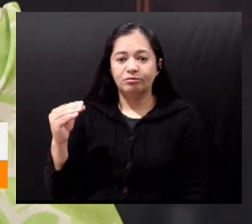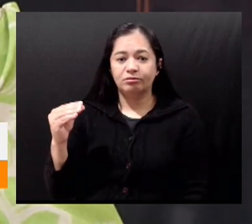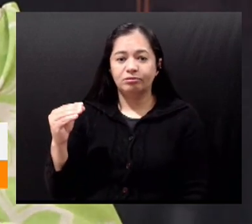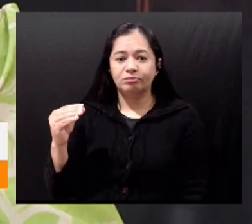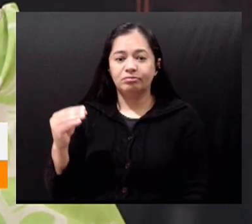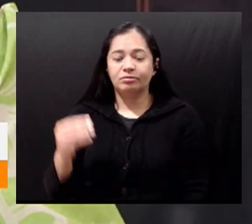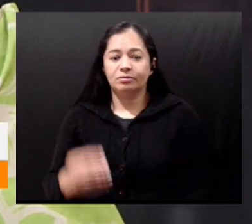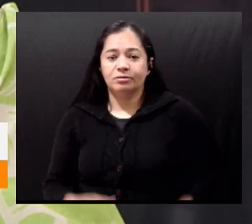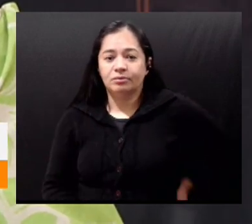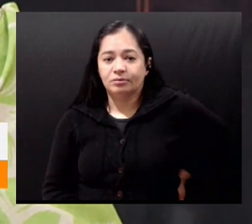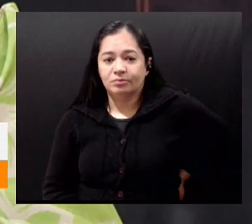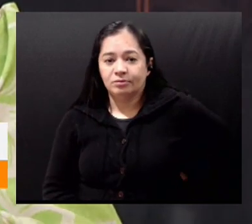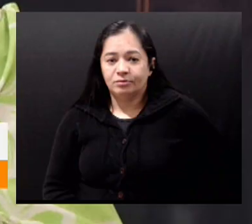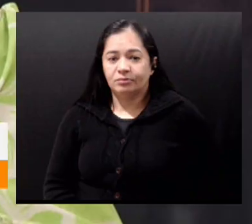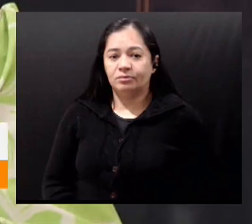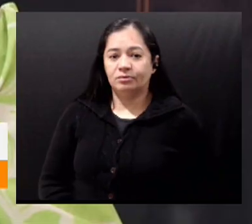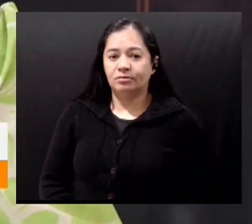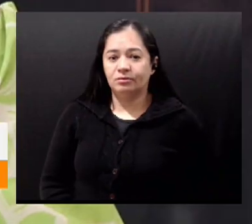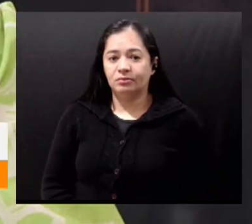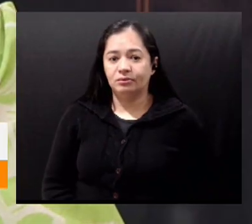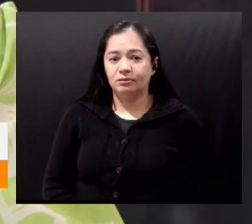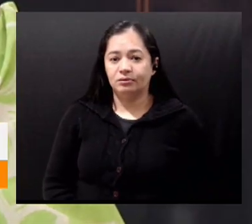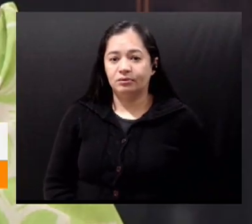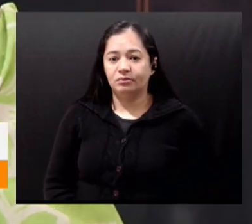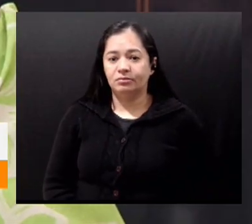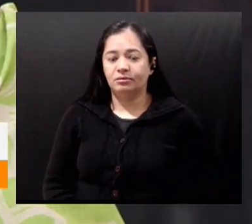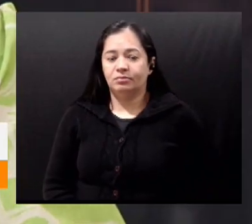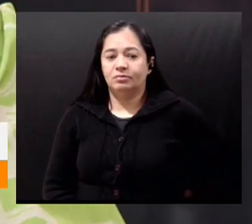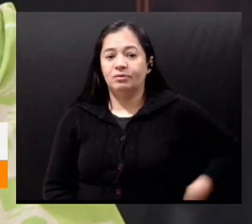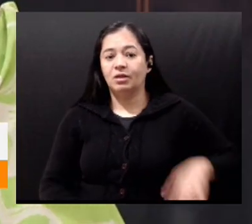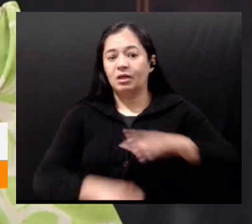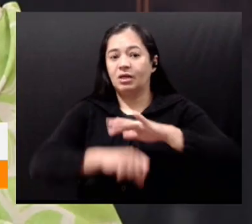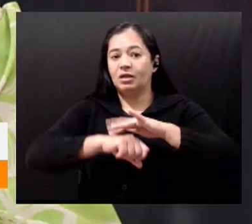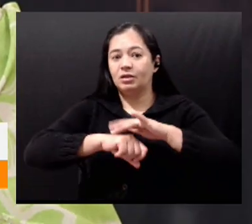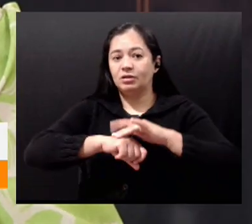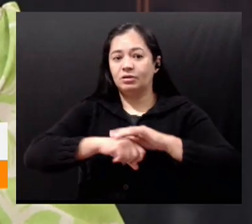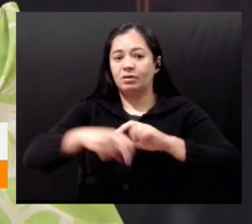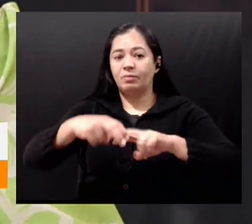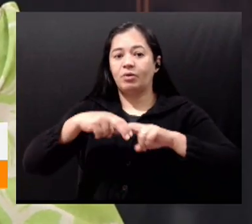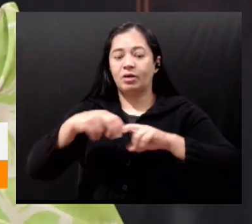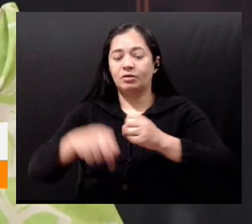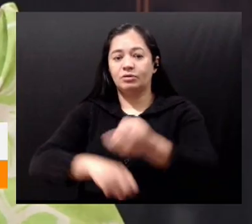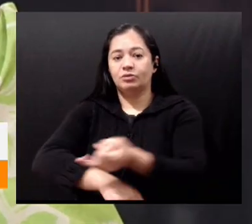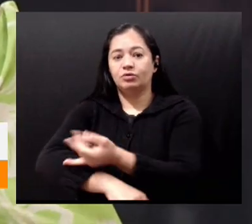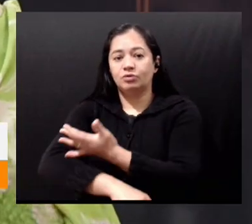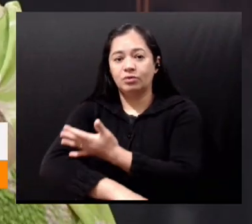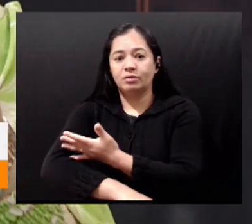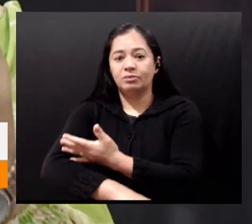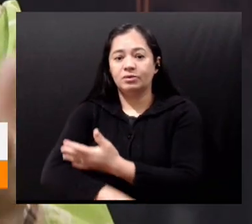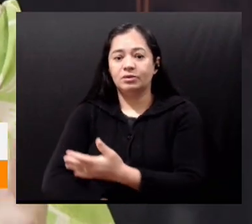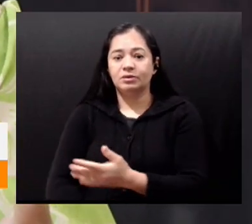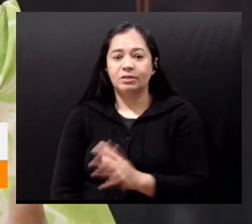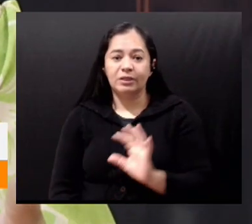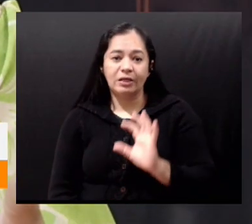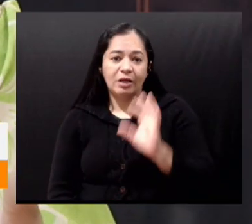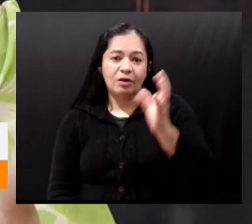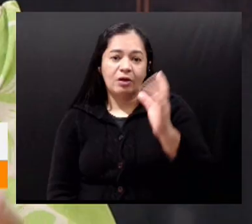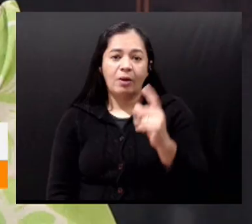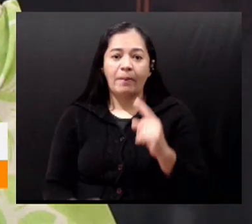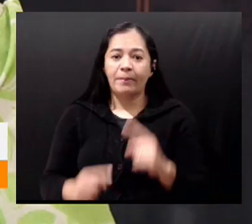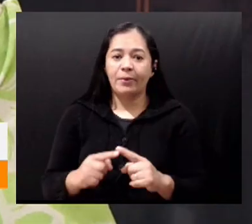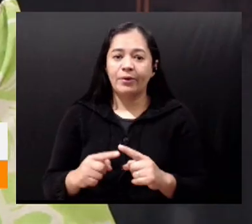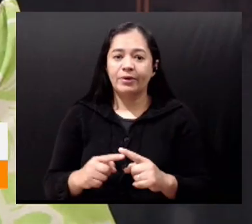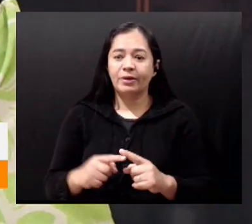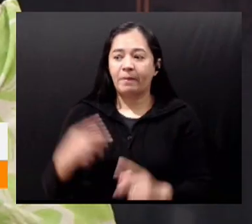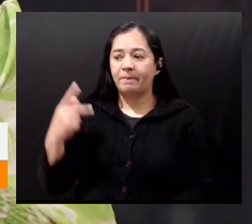Sim. Adoecidos por uma emoção causada que às vezes os gatilhos não são nem deles,